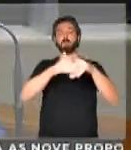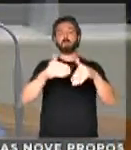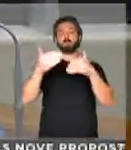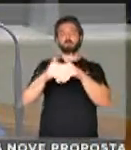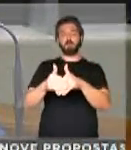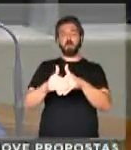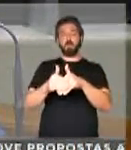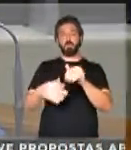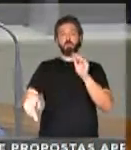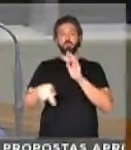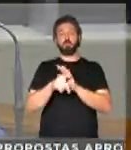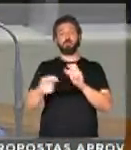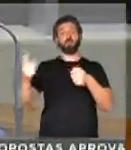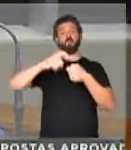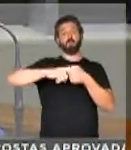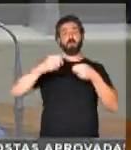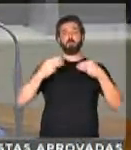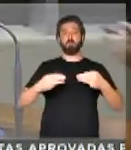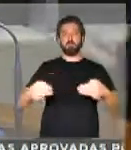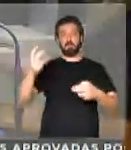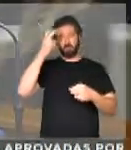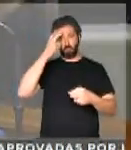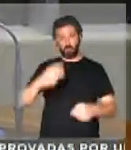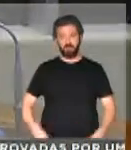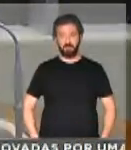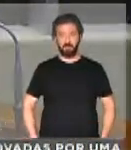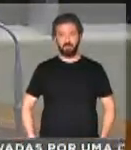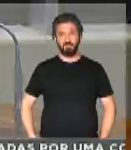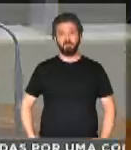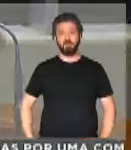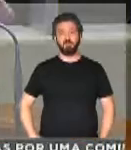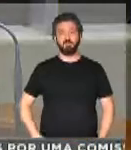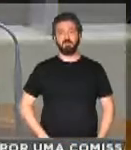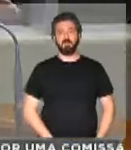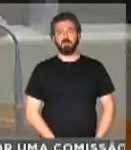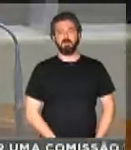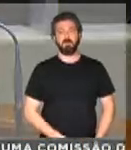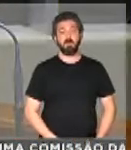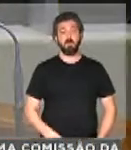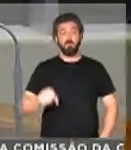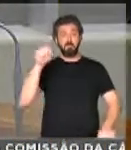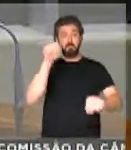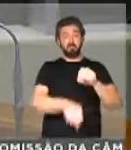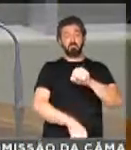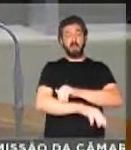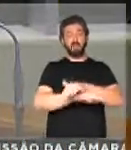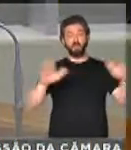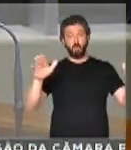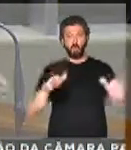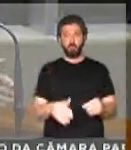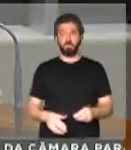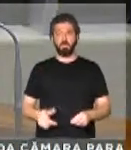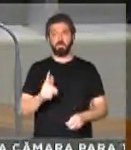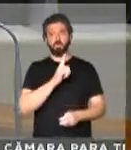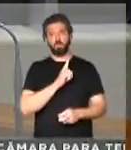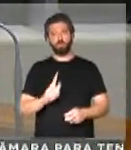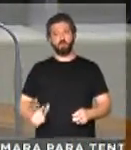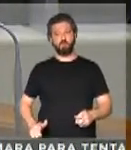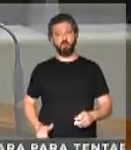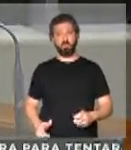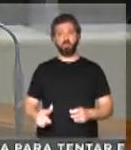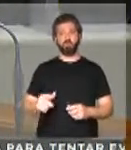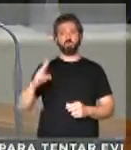recomposição do Ministério da Cultura, que foi exterminado pelo